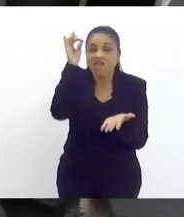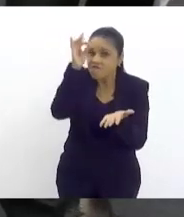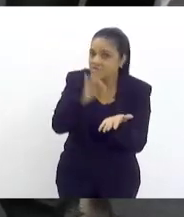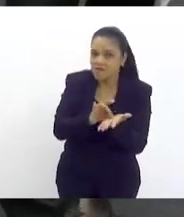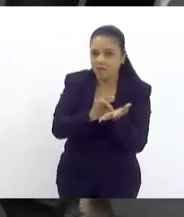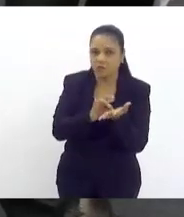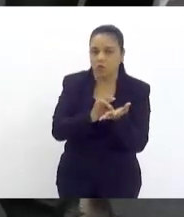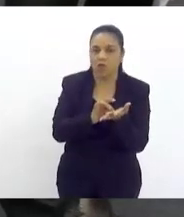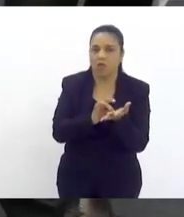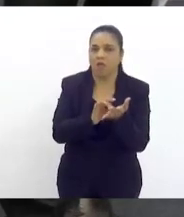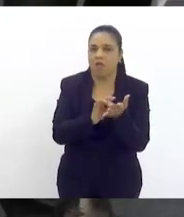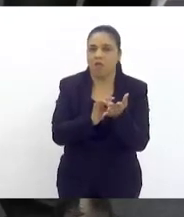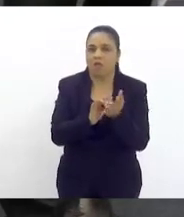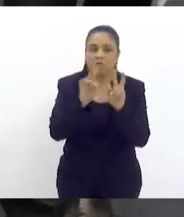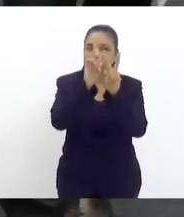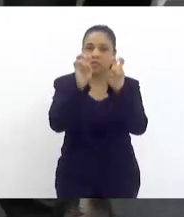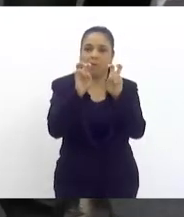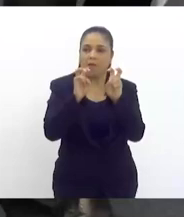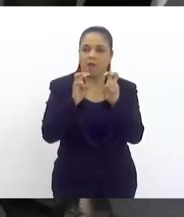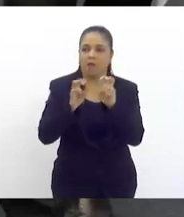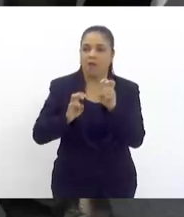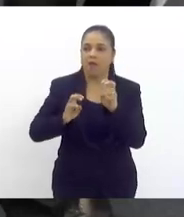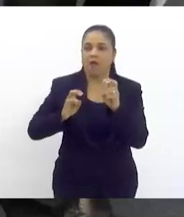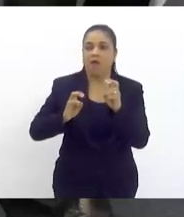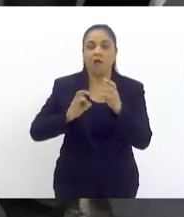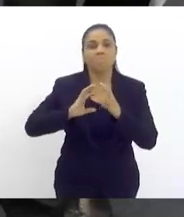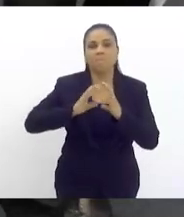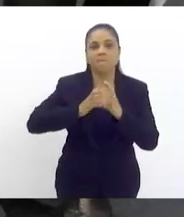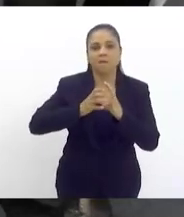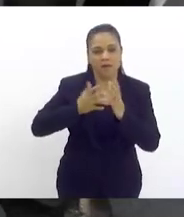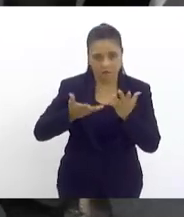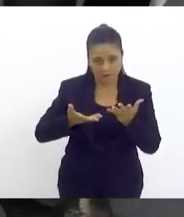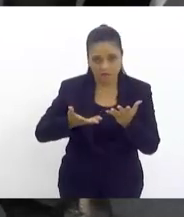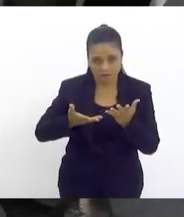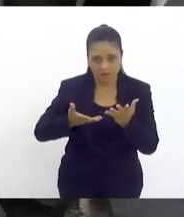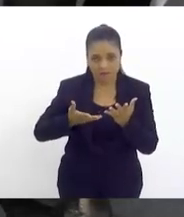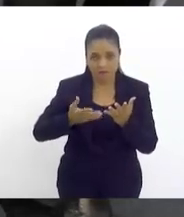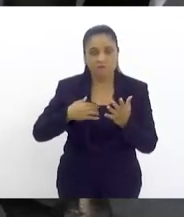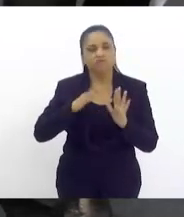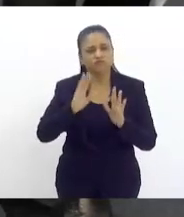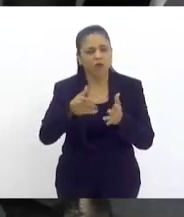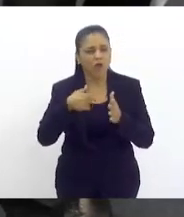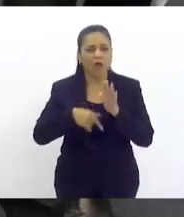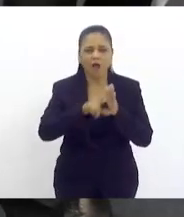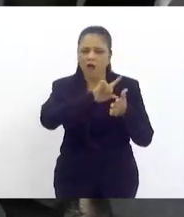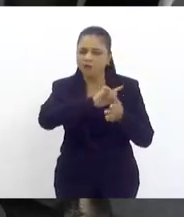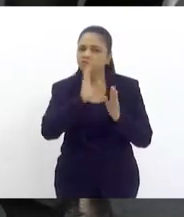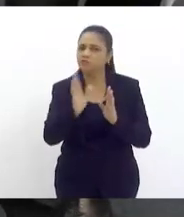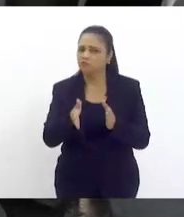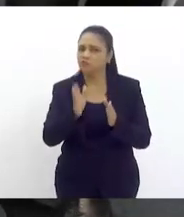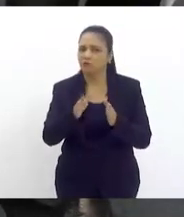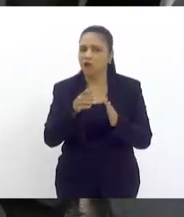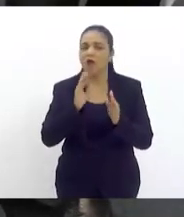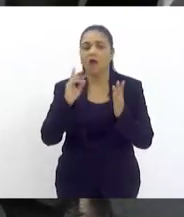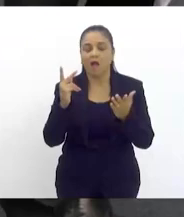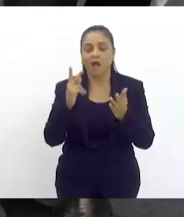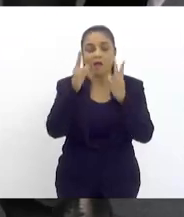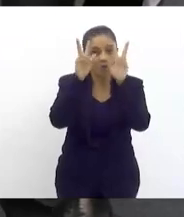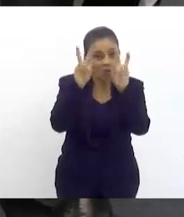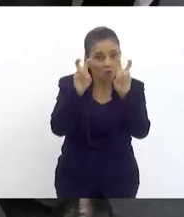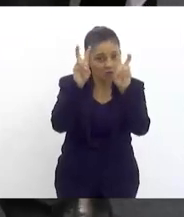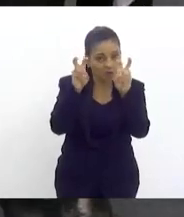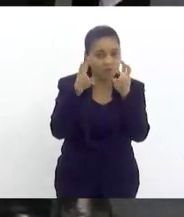E, nesse sentido, eu gostaria de dizer aqui, senhor presidente, que já houve precedentes nessa casa. Inclusive,